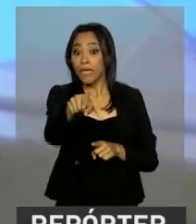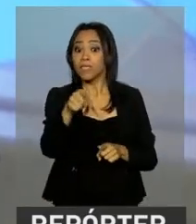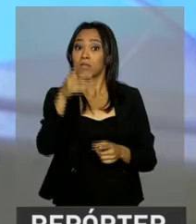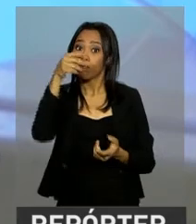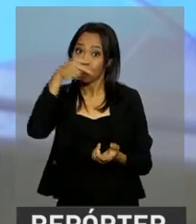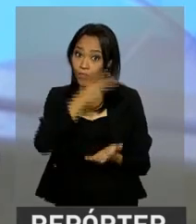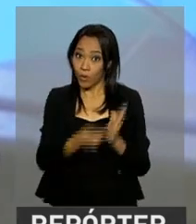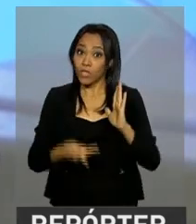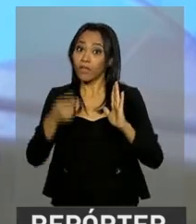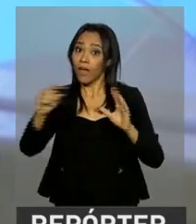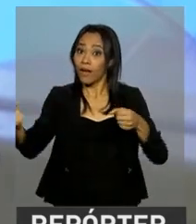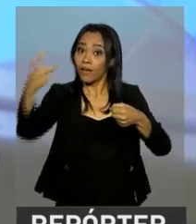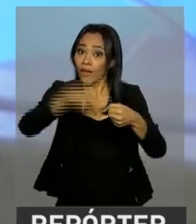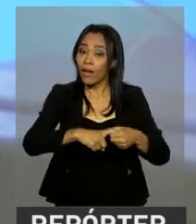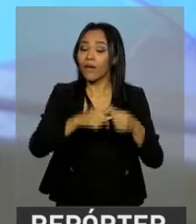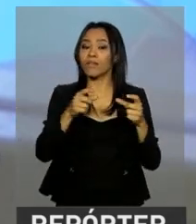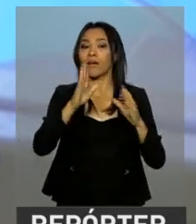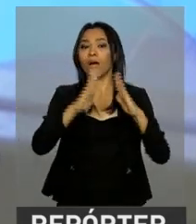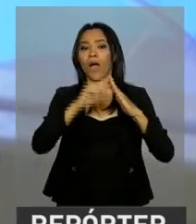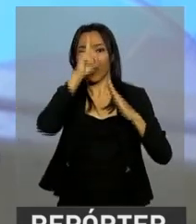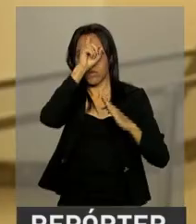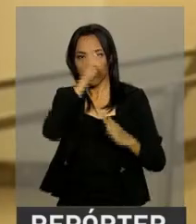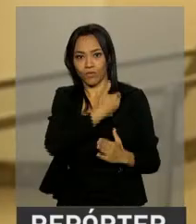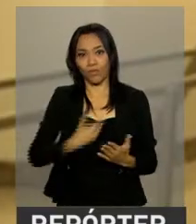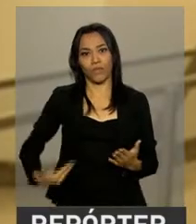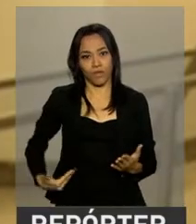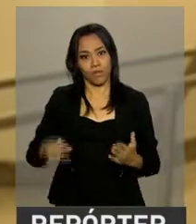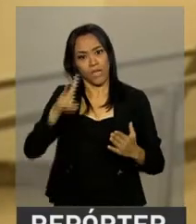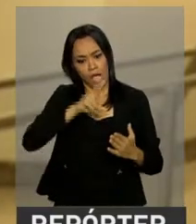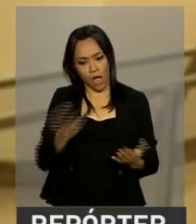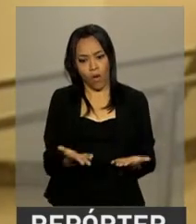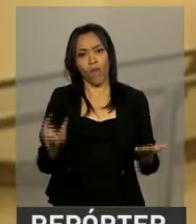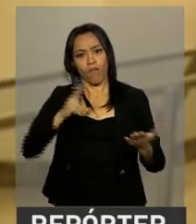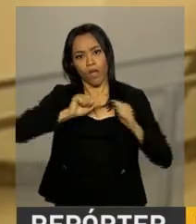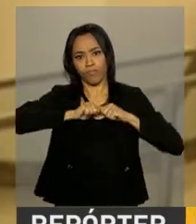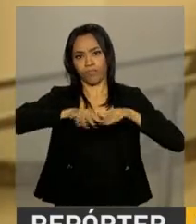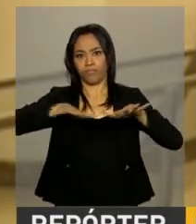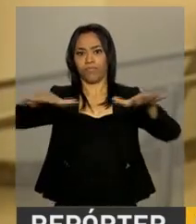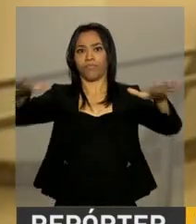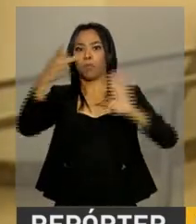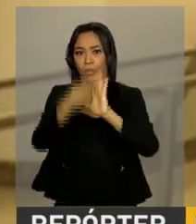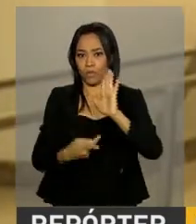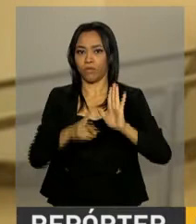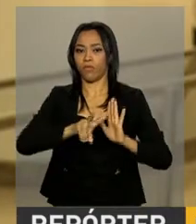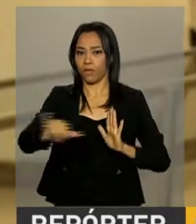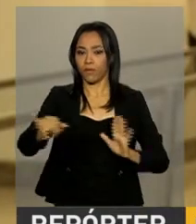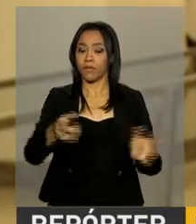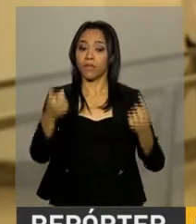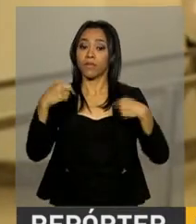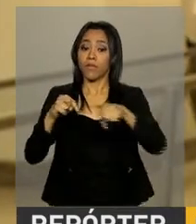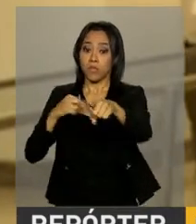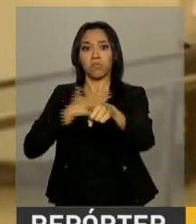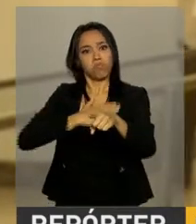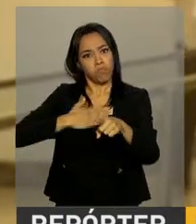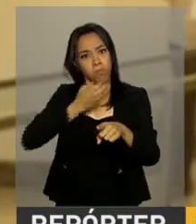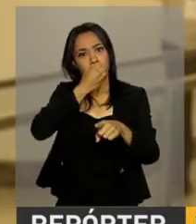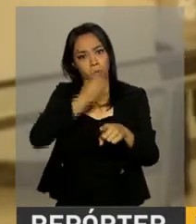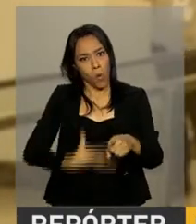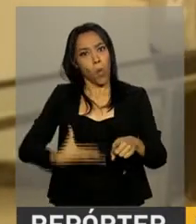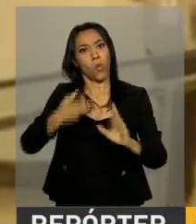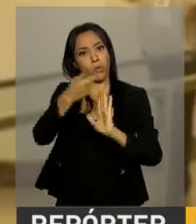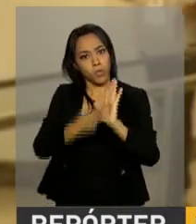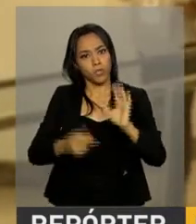ligados ao sus número que agora vai se expandir os resultados do projeto até o momento são muito satisfatórios